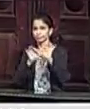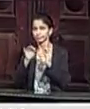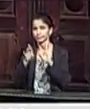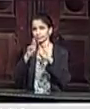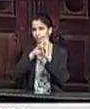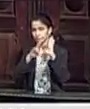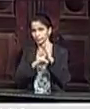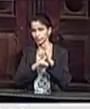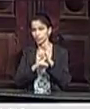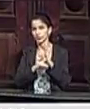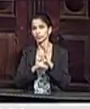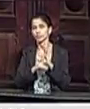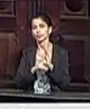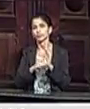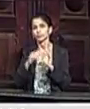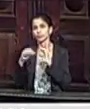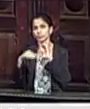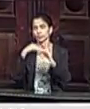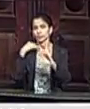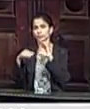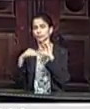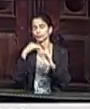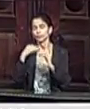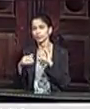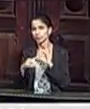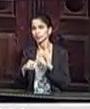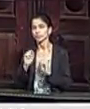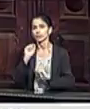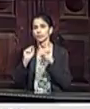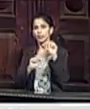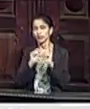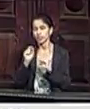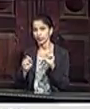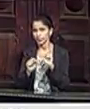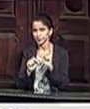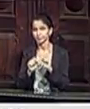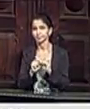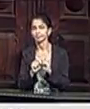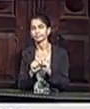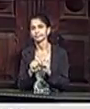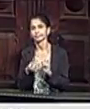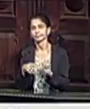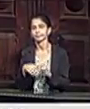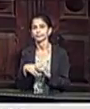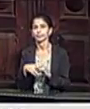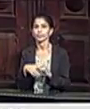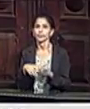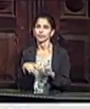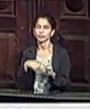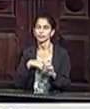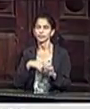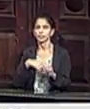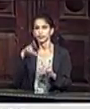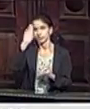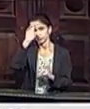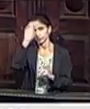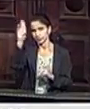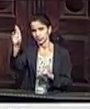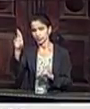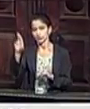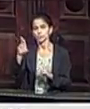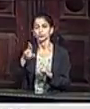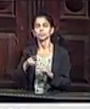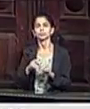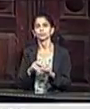telecomunicações, como bem sabe o deputado Paulo Ramos, ex-deputado federal, com a deputada